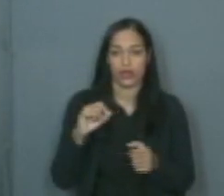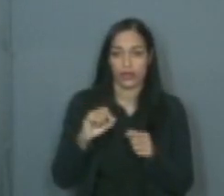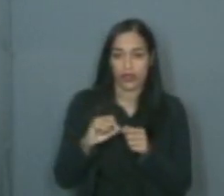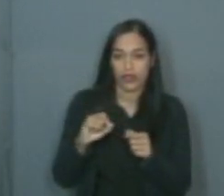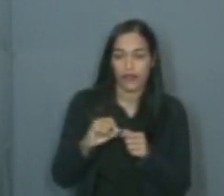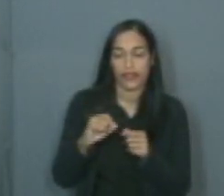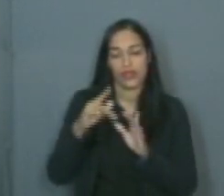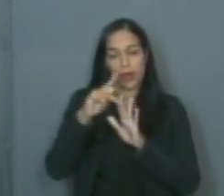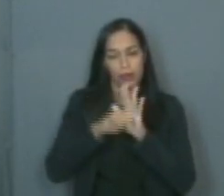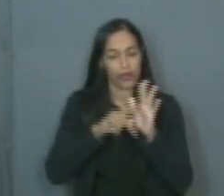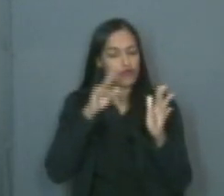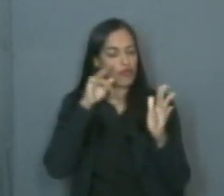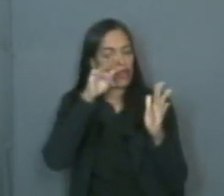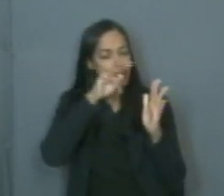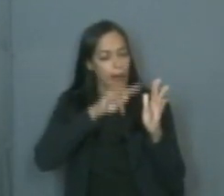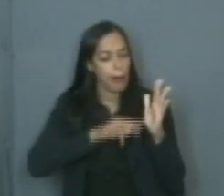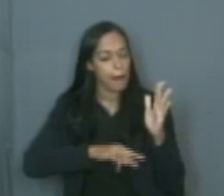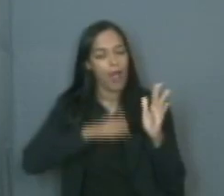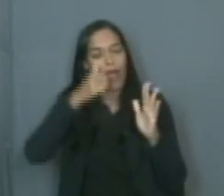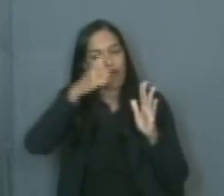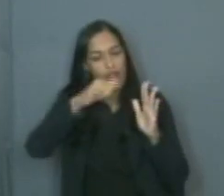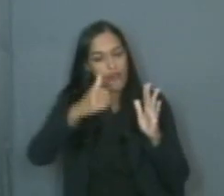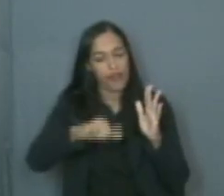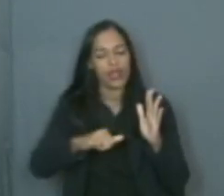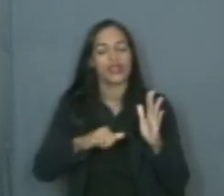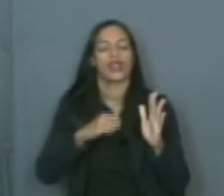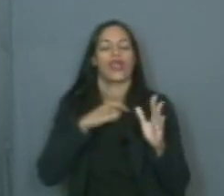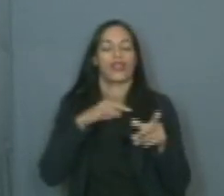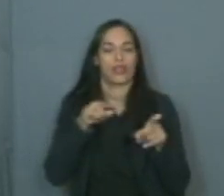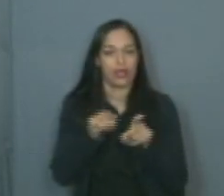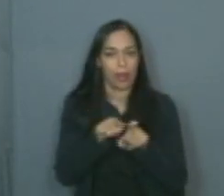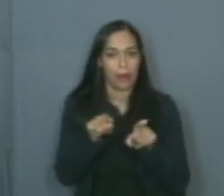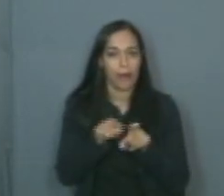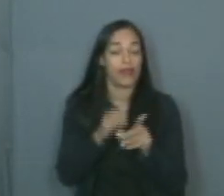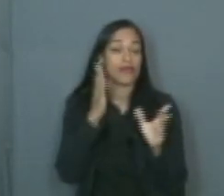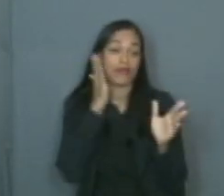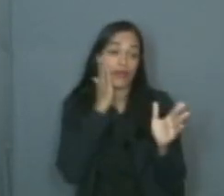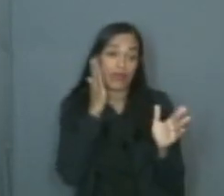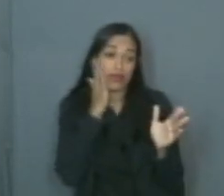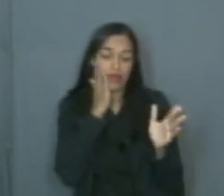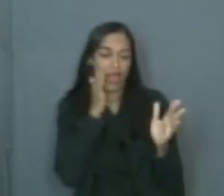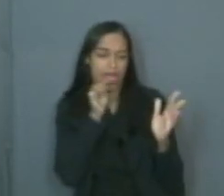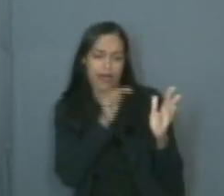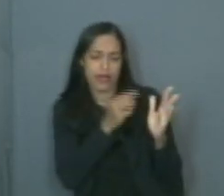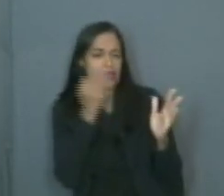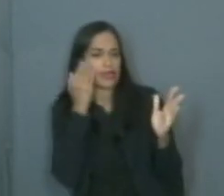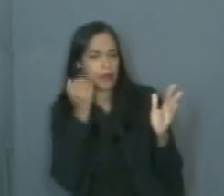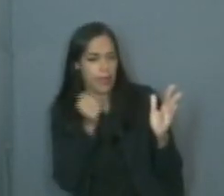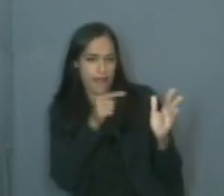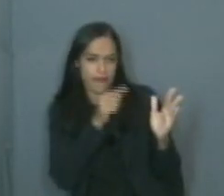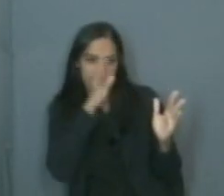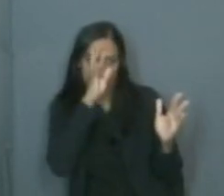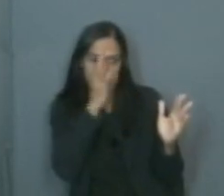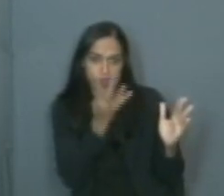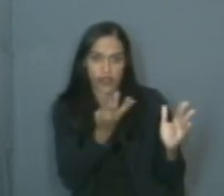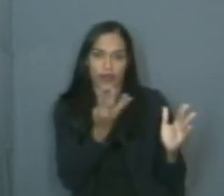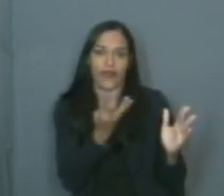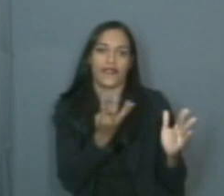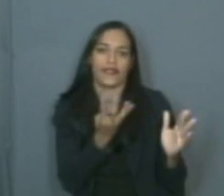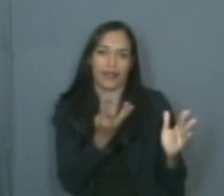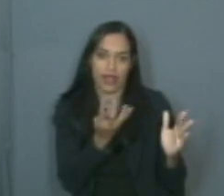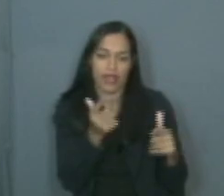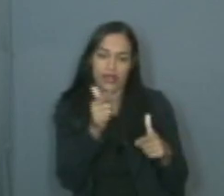vou me debruçar sobre o projeto também, para analisar, entender e saber se ele soluciona essa